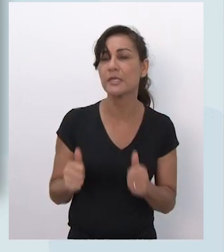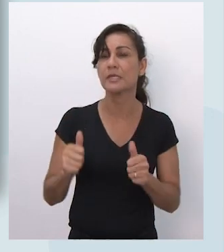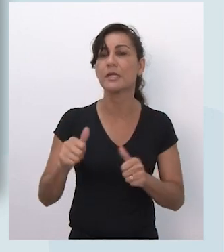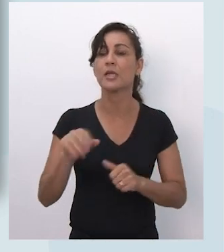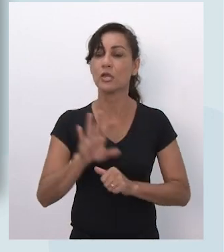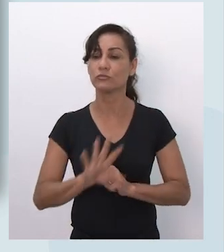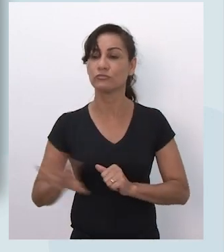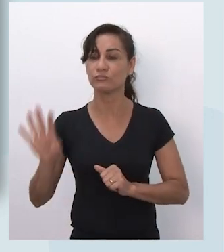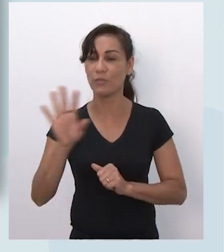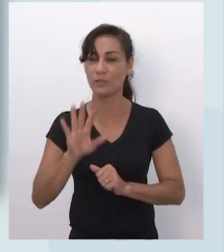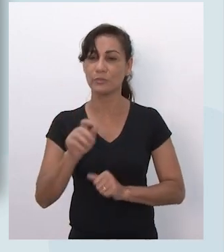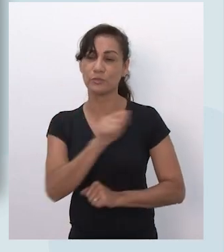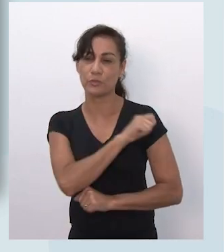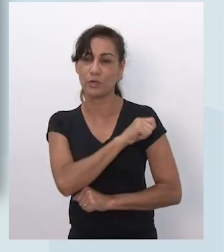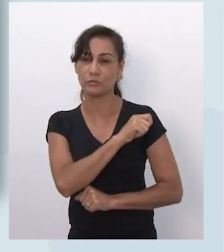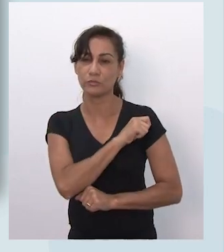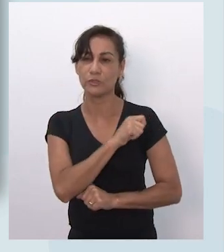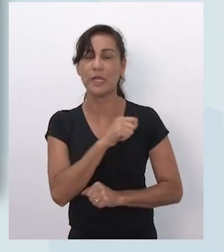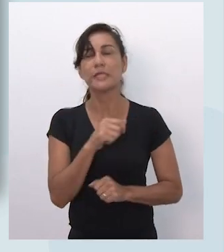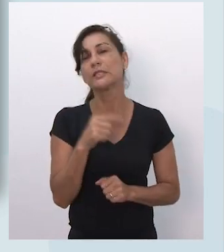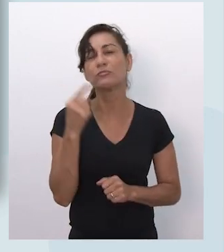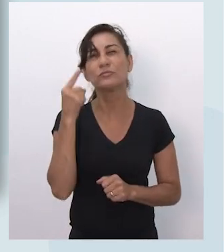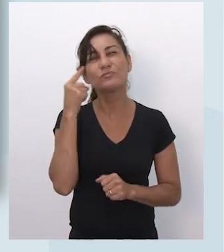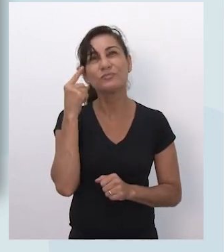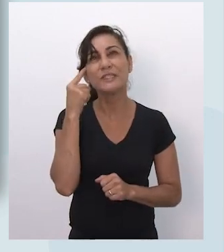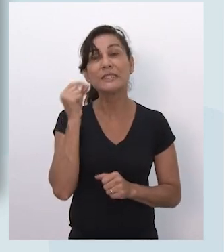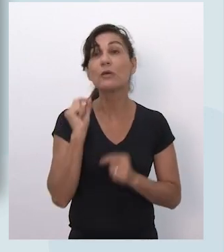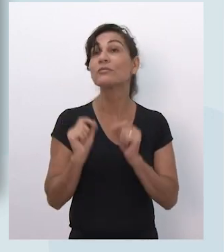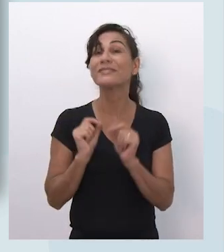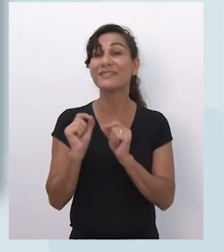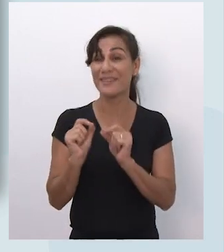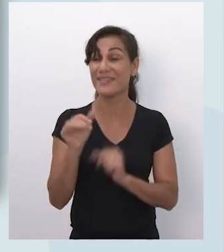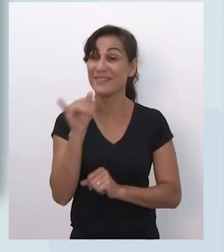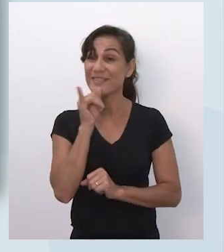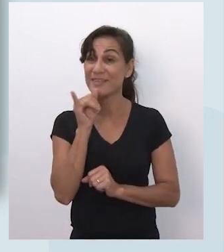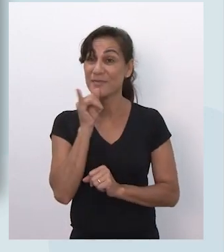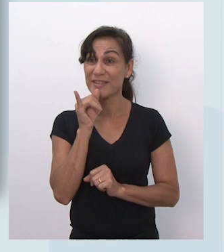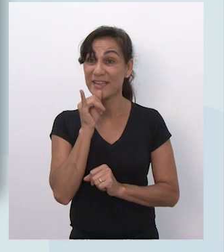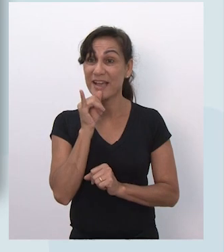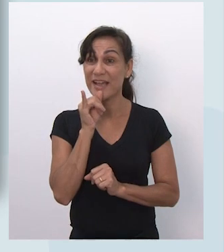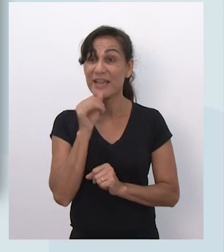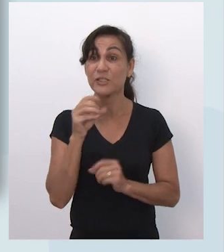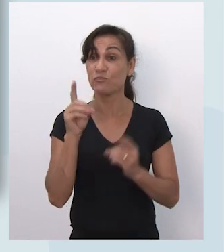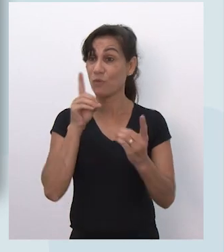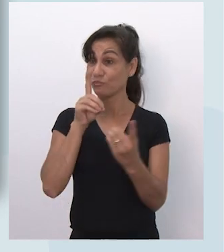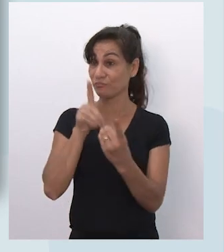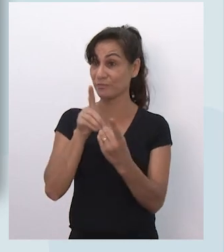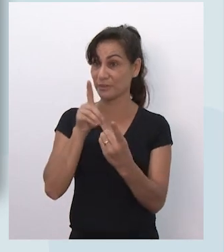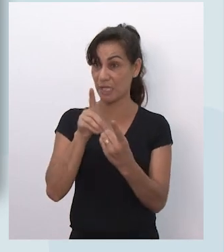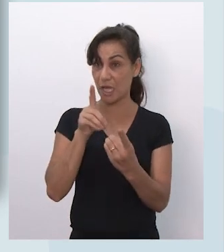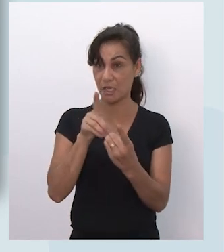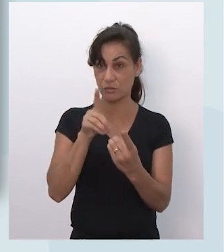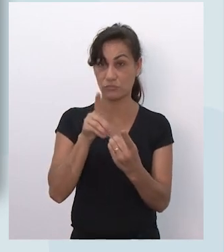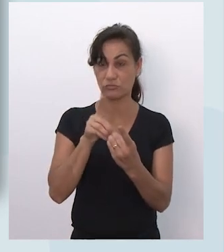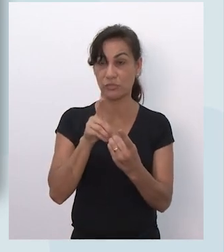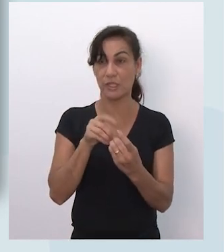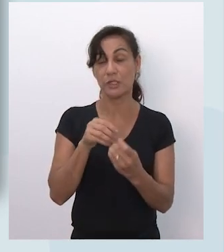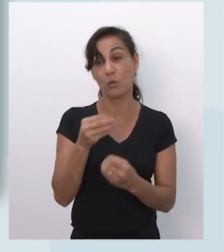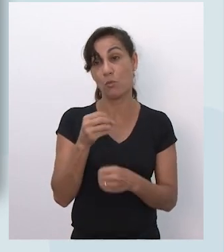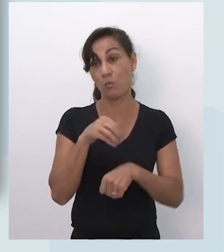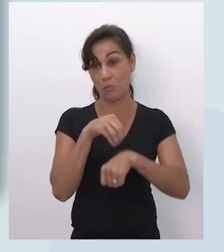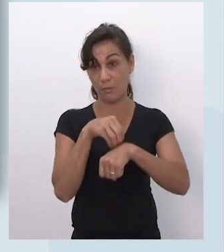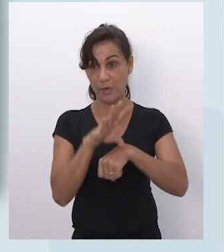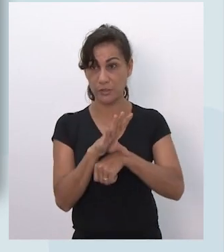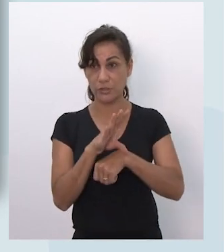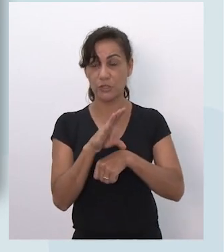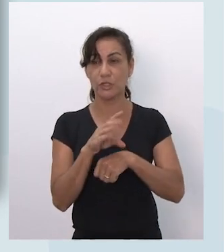estudante, é muito interessante a gente tentar, de alguma forma, exemplificar isso de modo didático. Então, uma sugestão, por exemplo, é essa foto